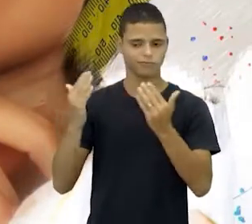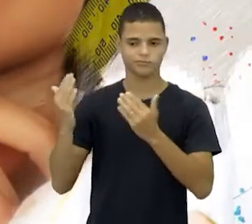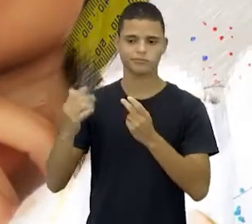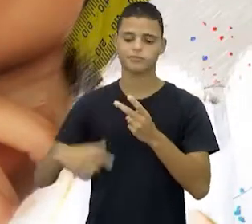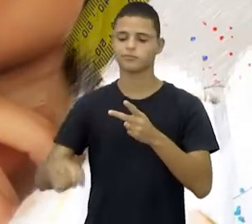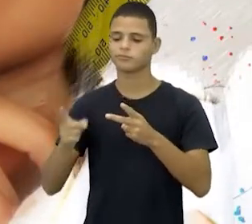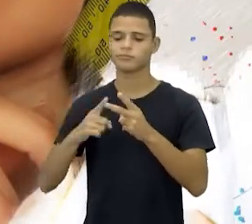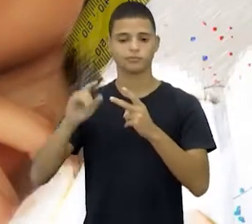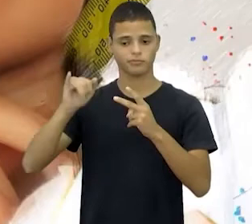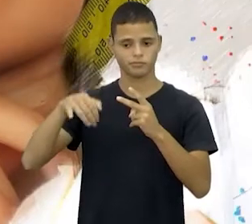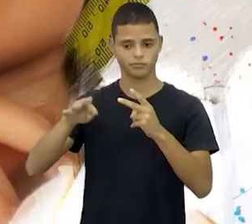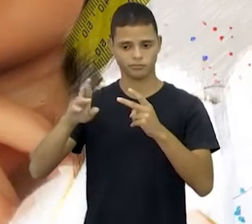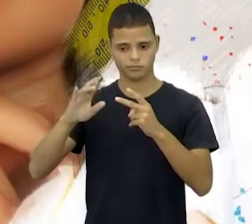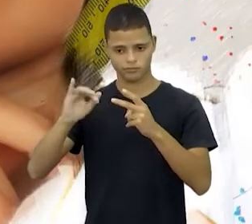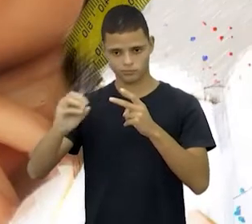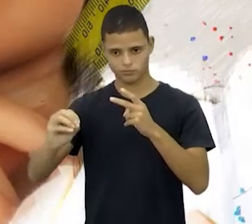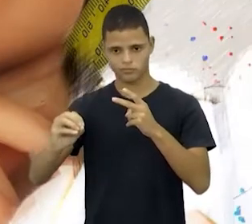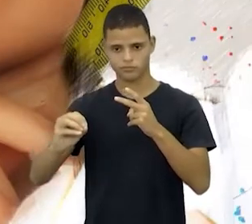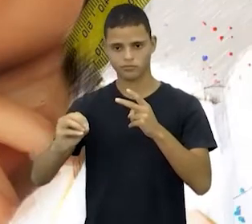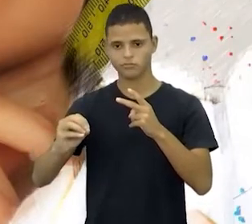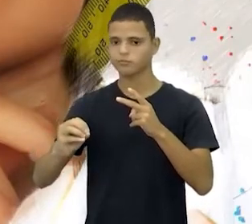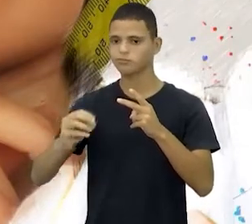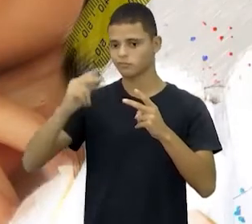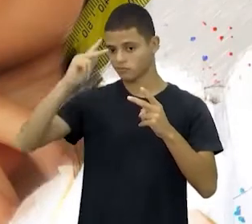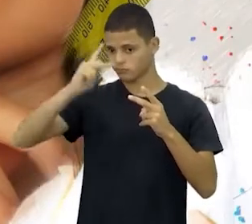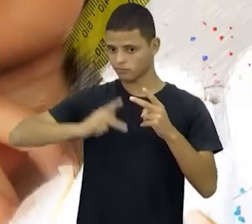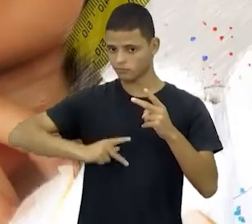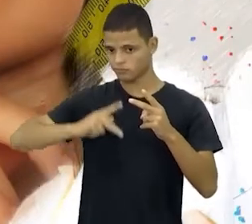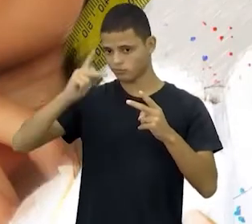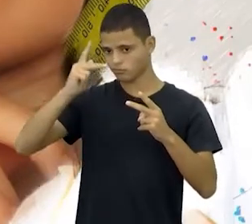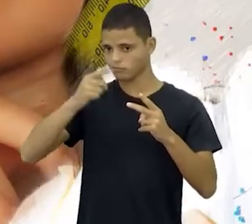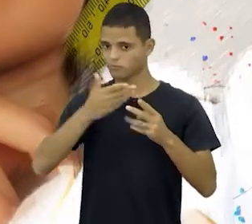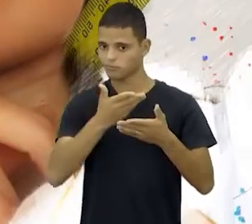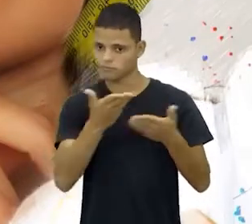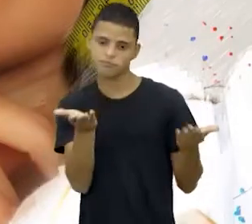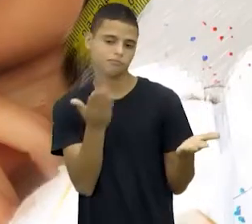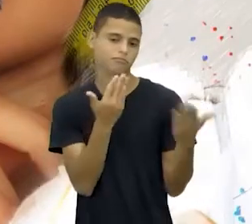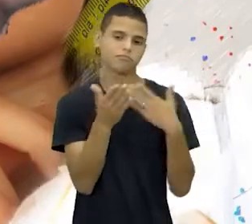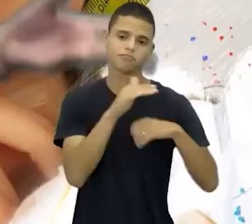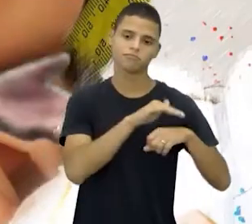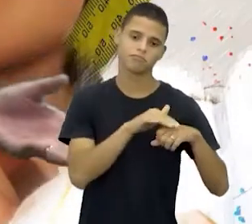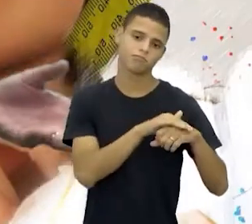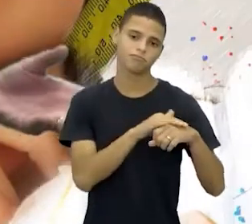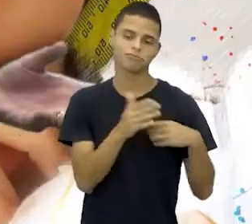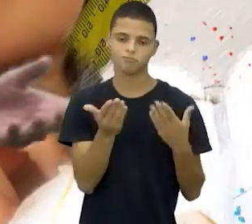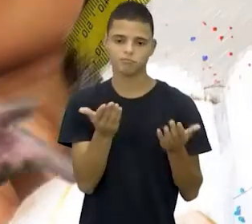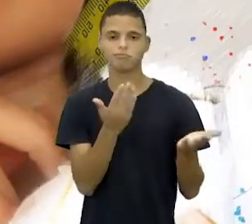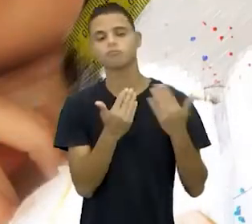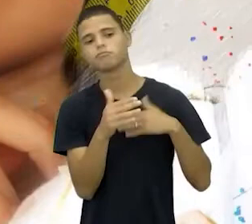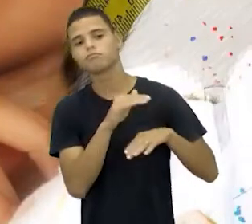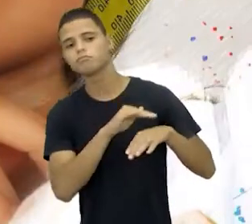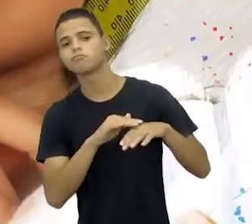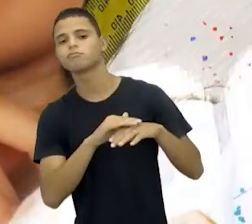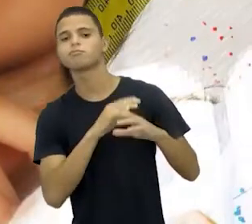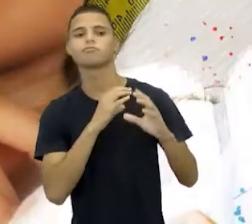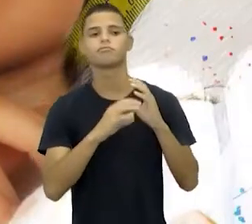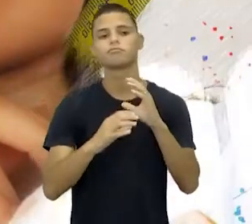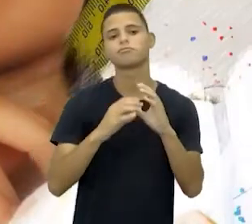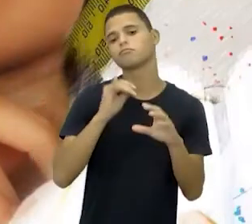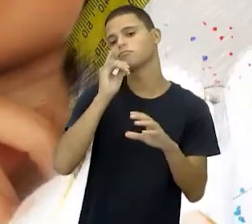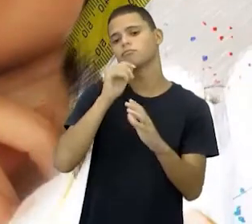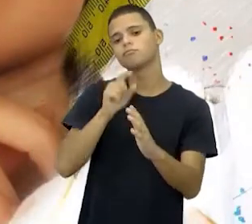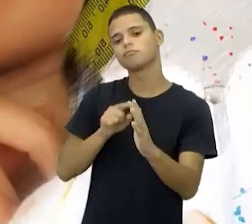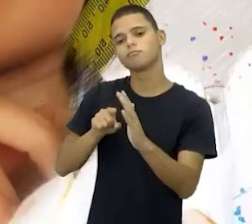Já a interpessoal é essa comunicação que eu estou fazendo com vocês e com a Prof. Fernanda agora. Então, eu pergunto,